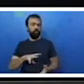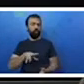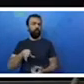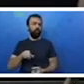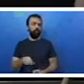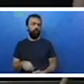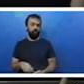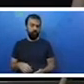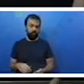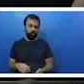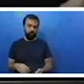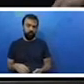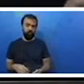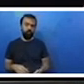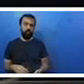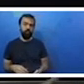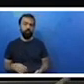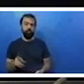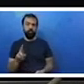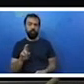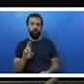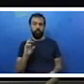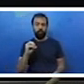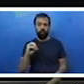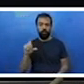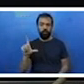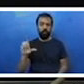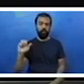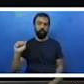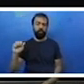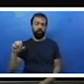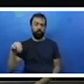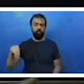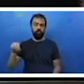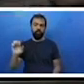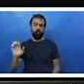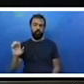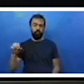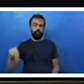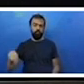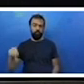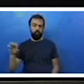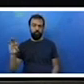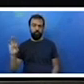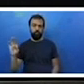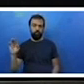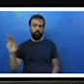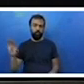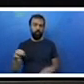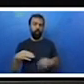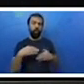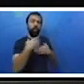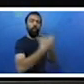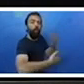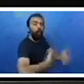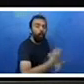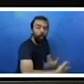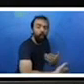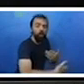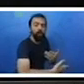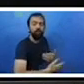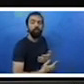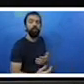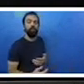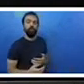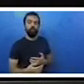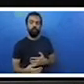O rolamento, que é uma técnica para diminuir o impacto de chegada ao solo, por exemplo. Então, um rolamento simples com a intenção de amortecer a chegada ao